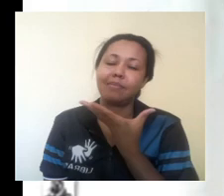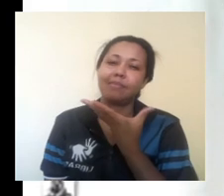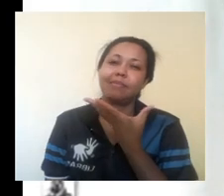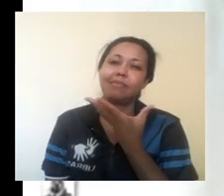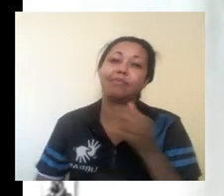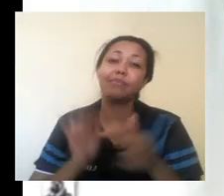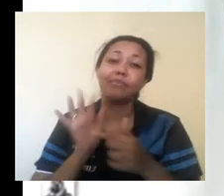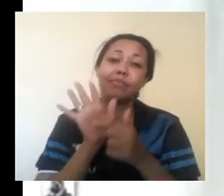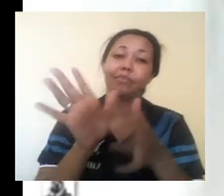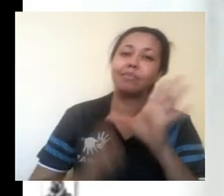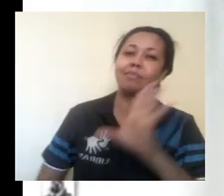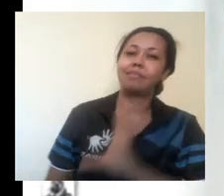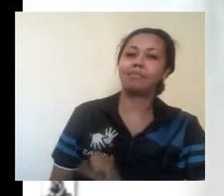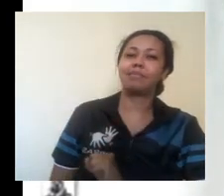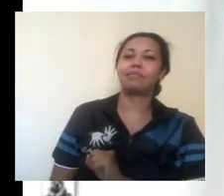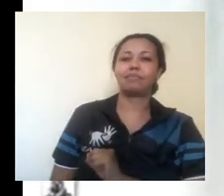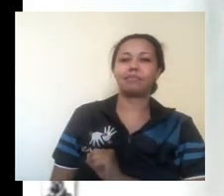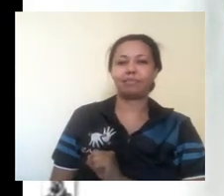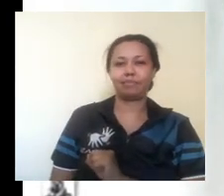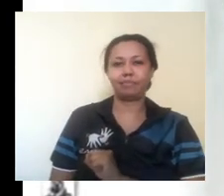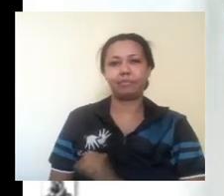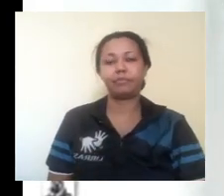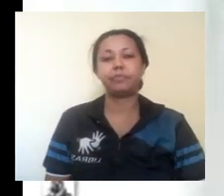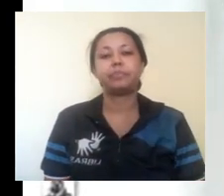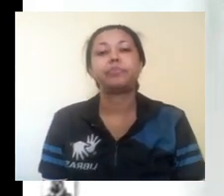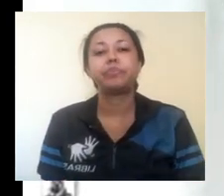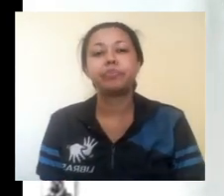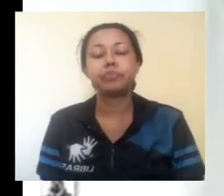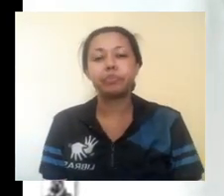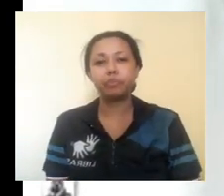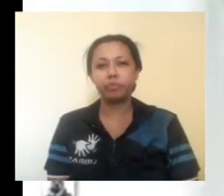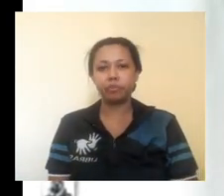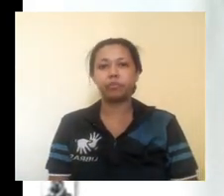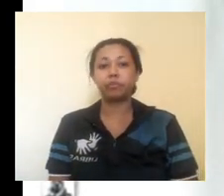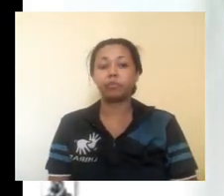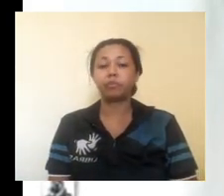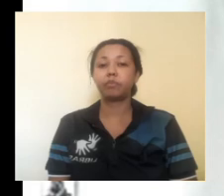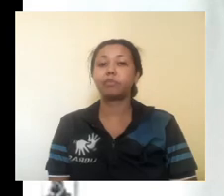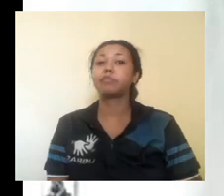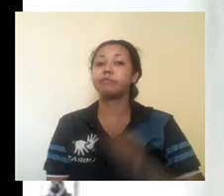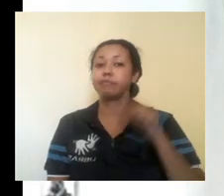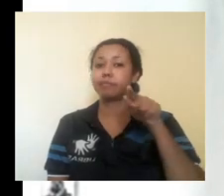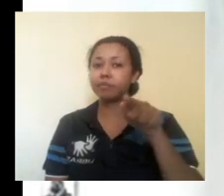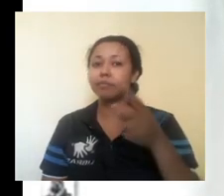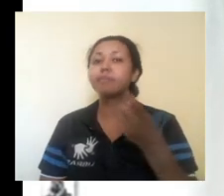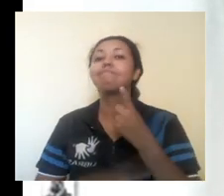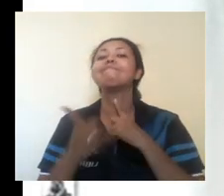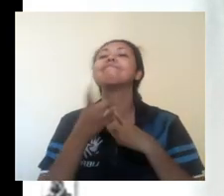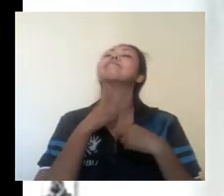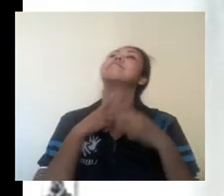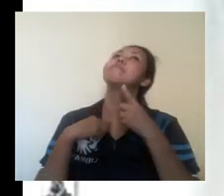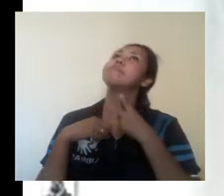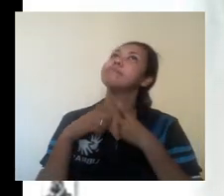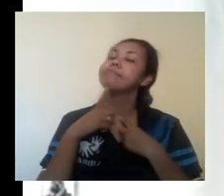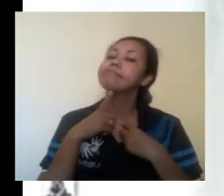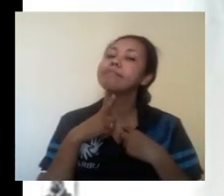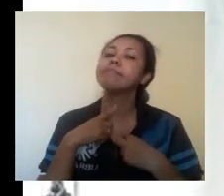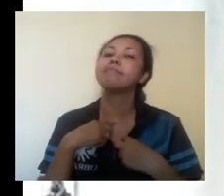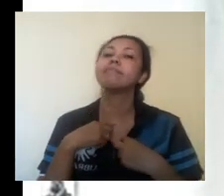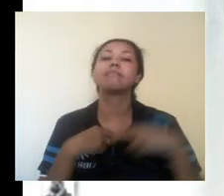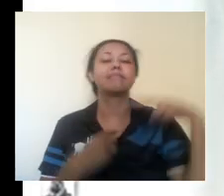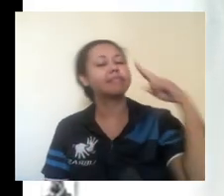eu disse que se alguém quiser ser um vaso de honra útil, a gente deve se purificar das coisas